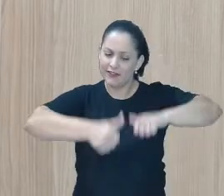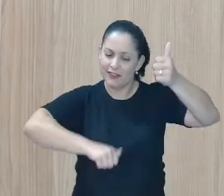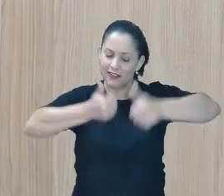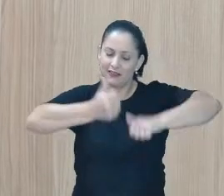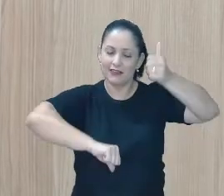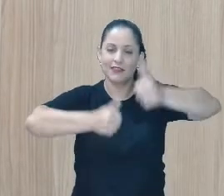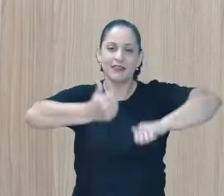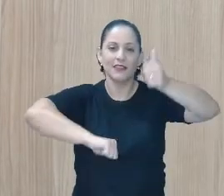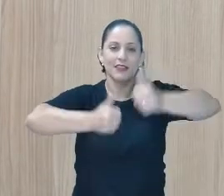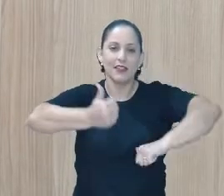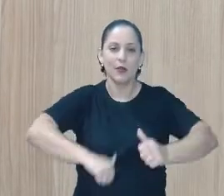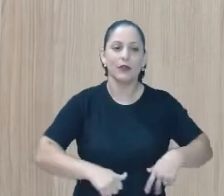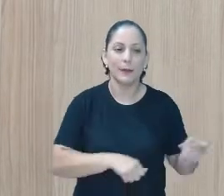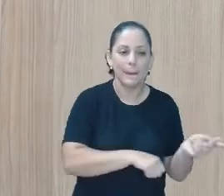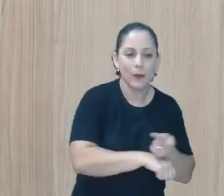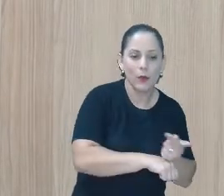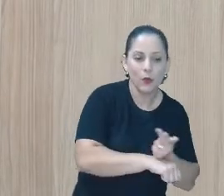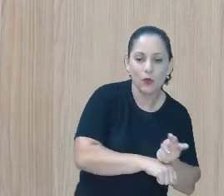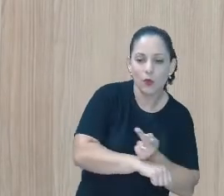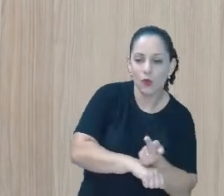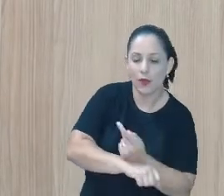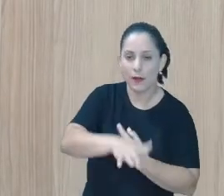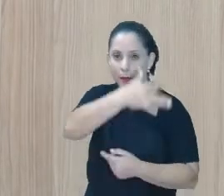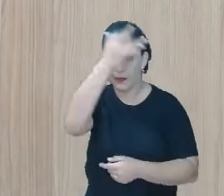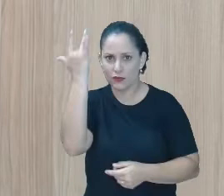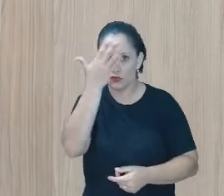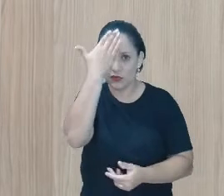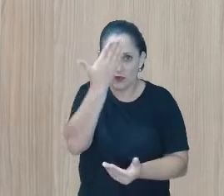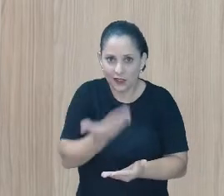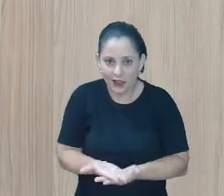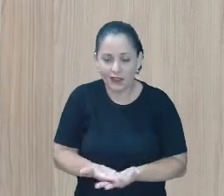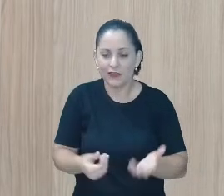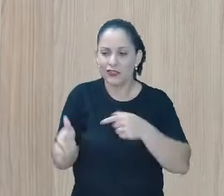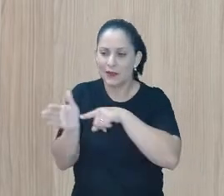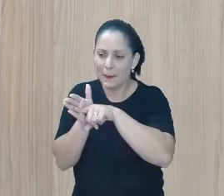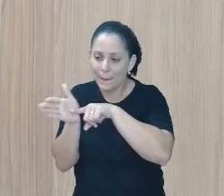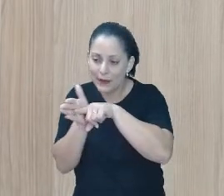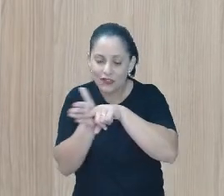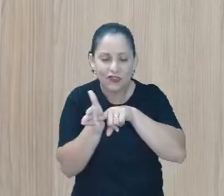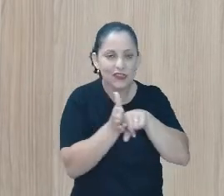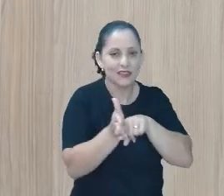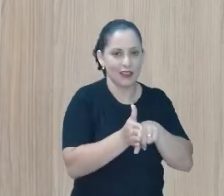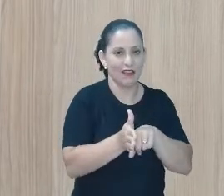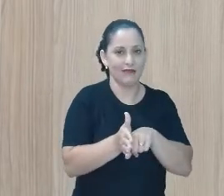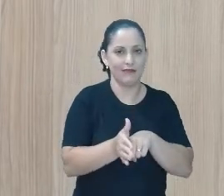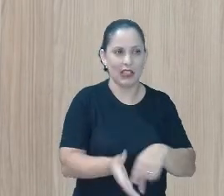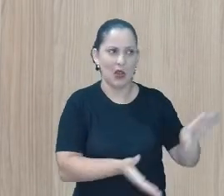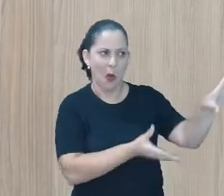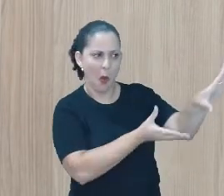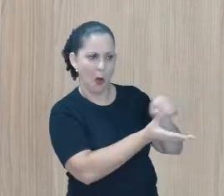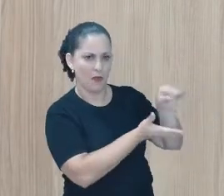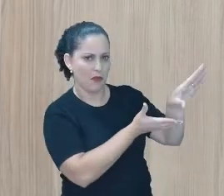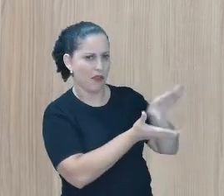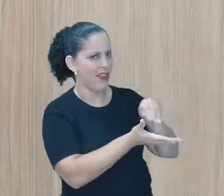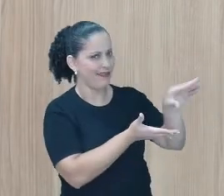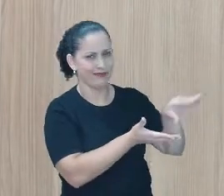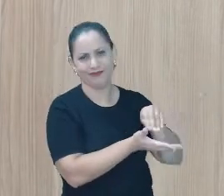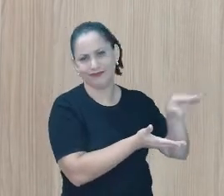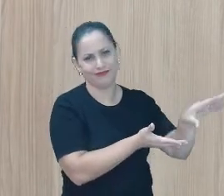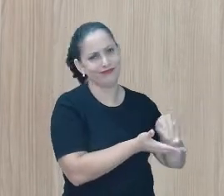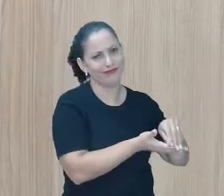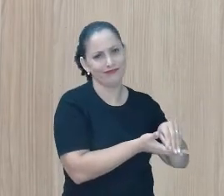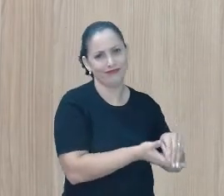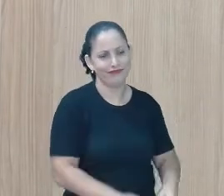poder procurar pessoas confiáveis, de poder conversar, poder fazer uma pesquisa, em vez de estar repetindo o que muita gente às vezes